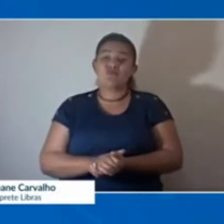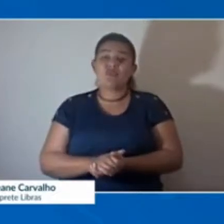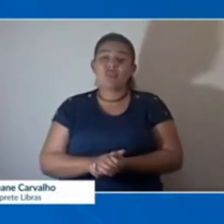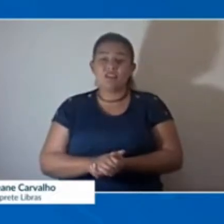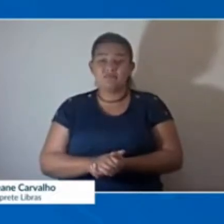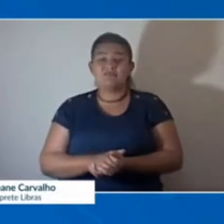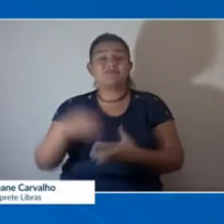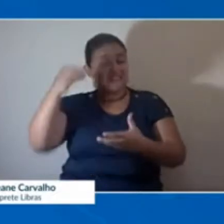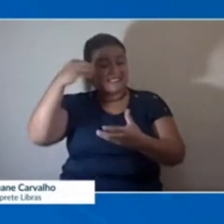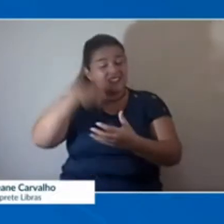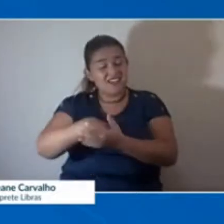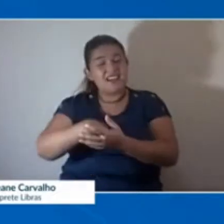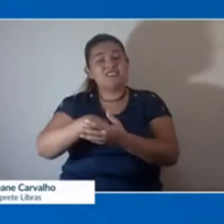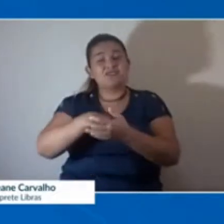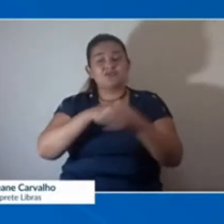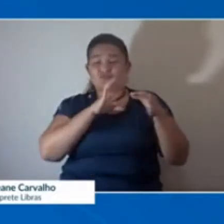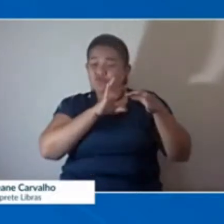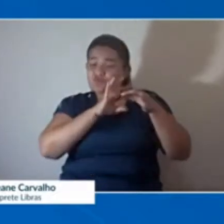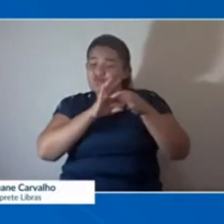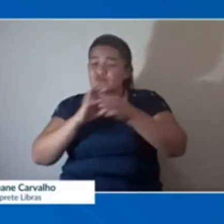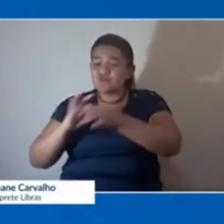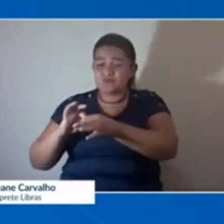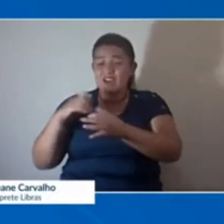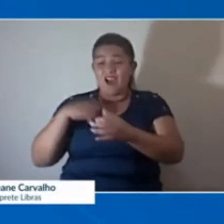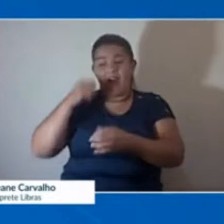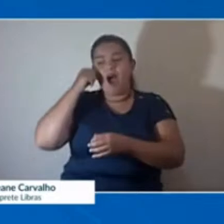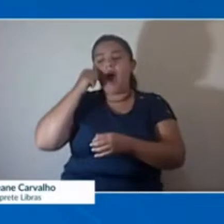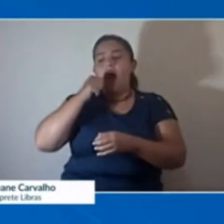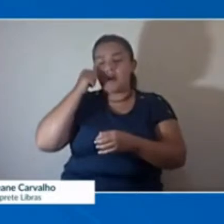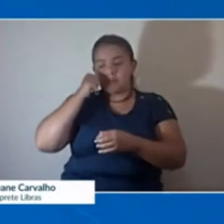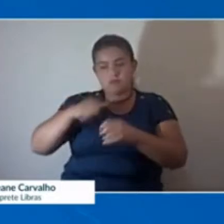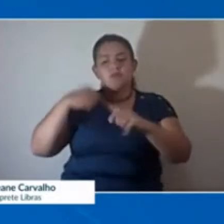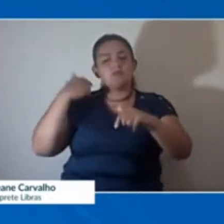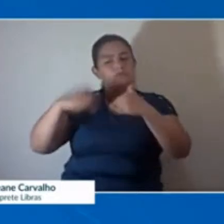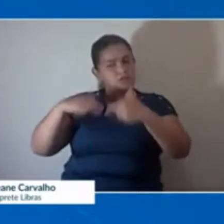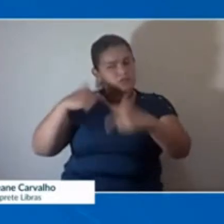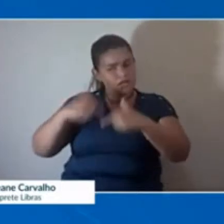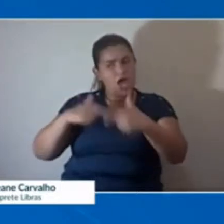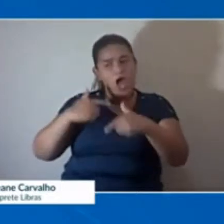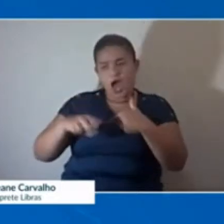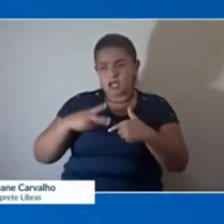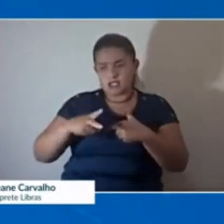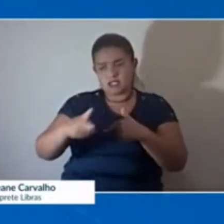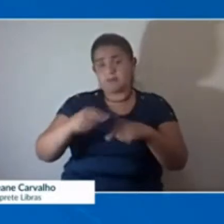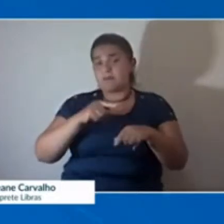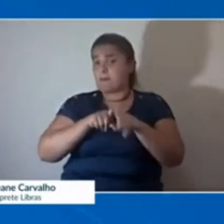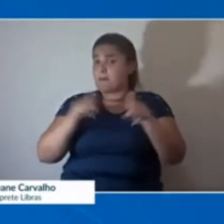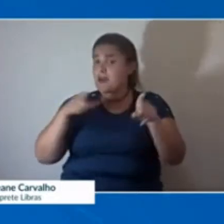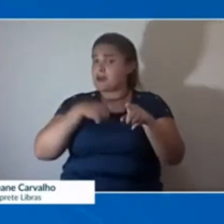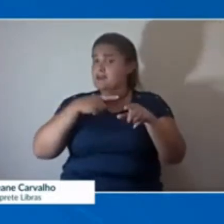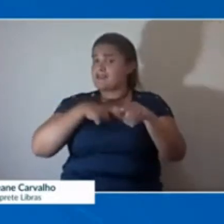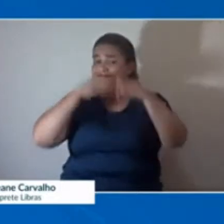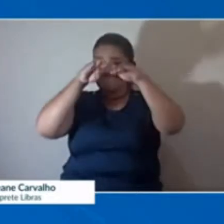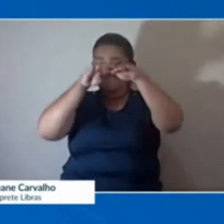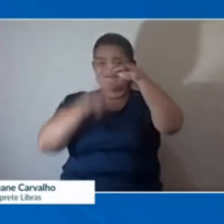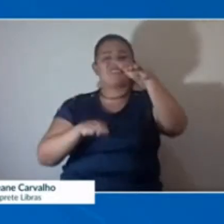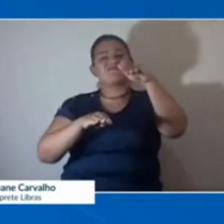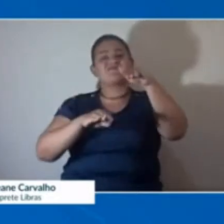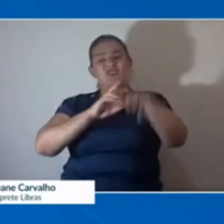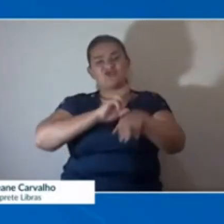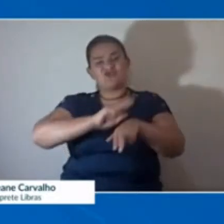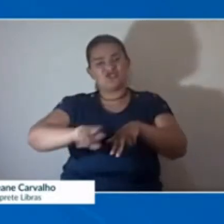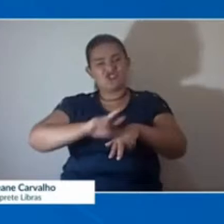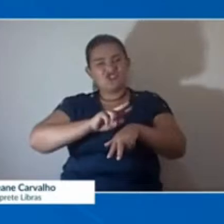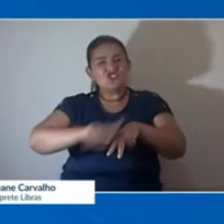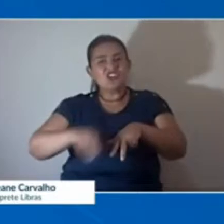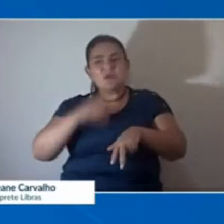dentro disso, isso para falar assim, essas mulheres estão atuando sempre, mas há essa disparidade de gênero mesmo, sabe? As